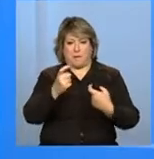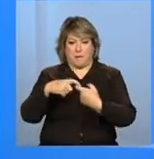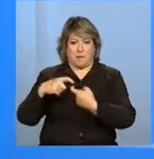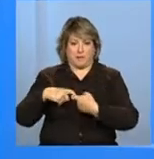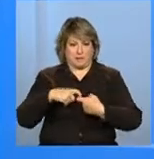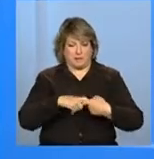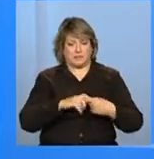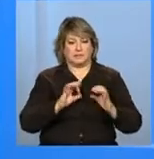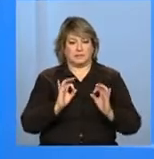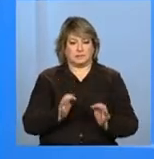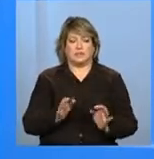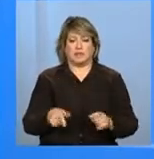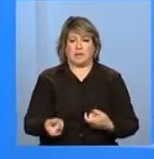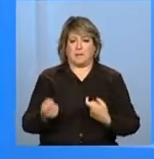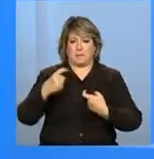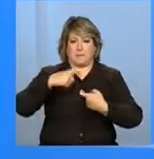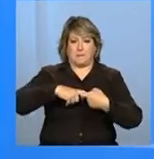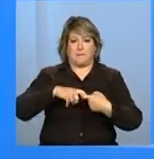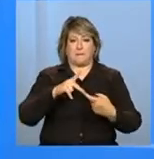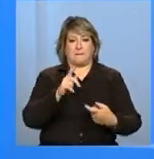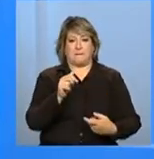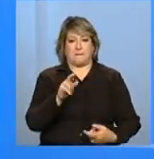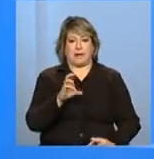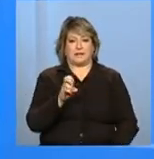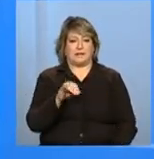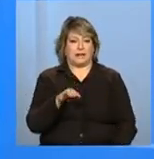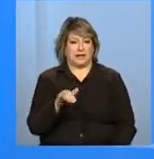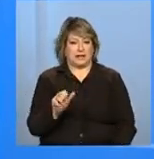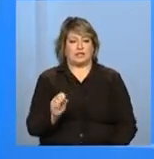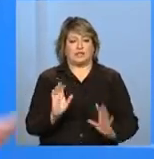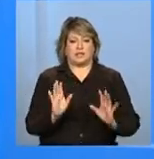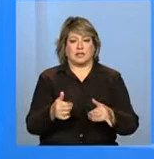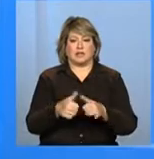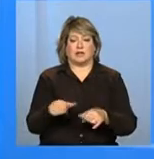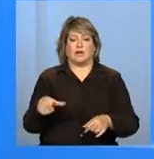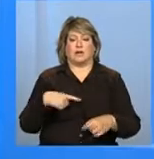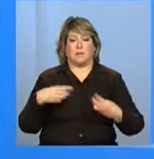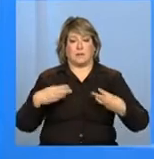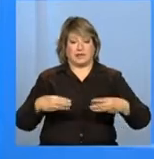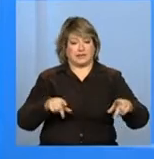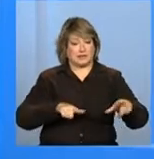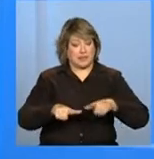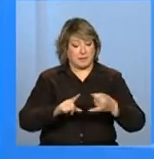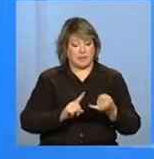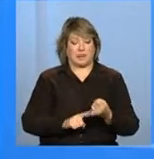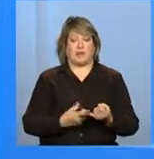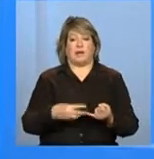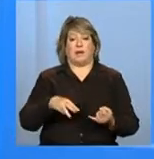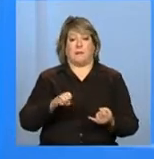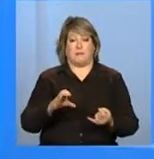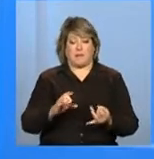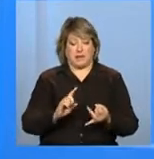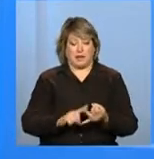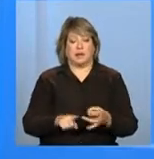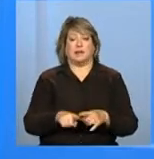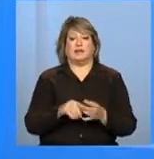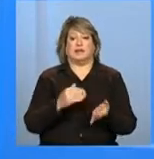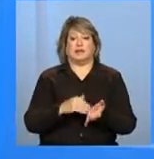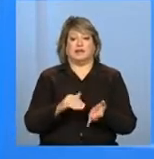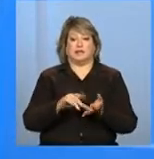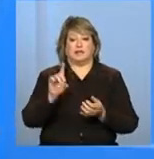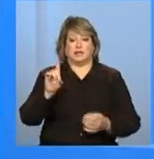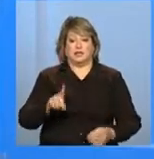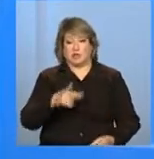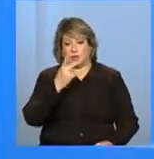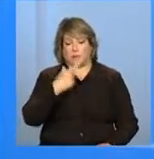Essas parcerias já estão com o Ministério do Trabalho, com o Ministério da Educação e também com a Secretaria de Direitos Humanos.